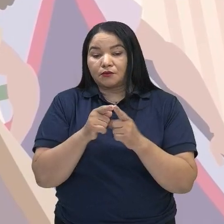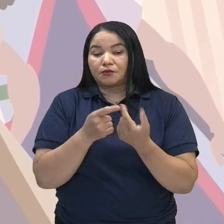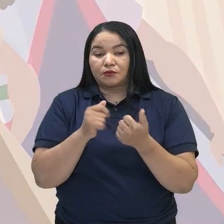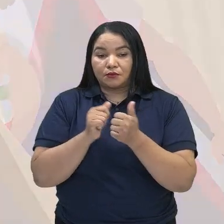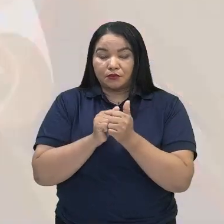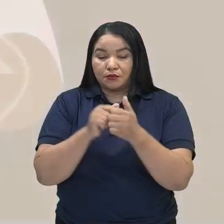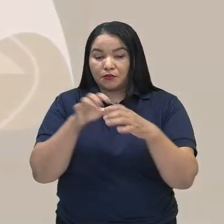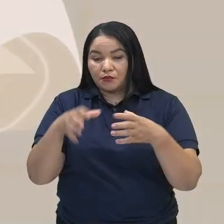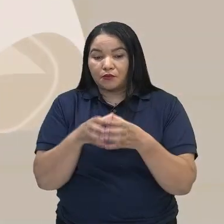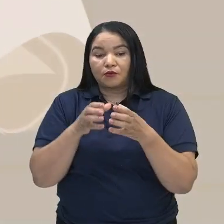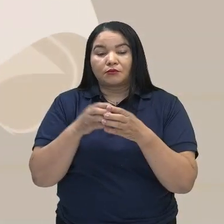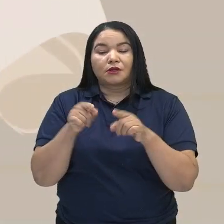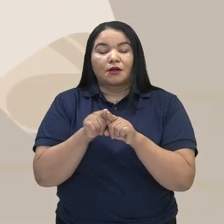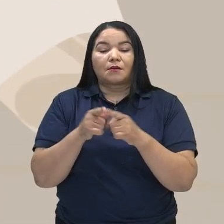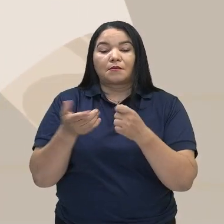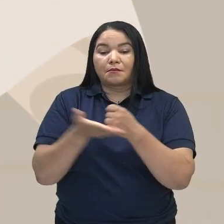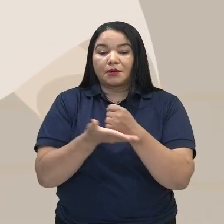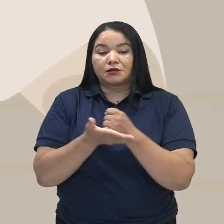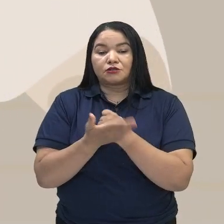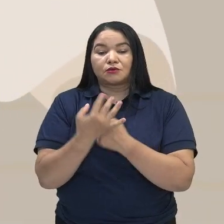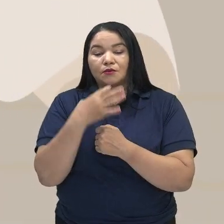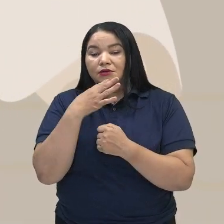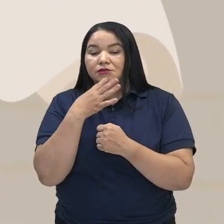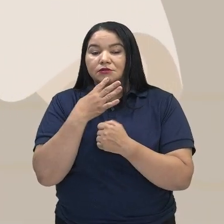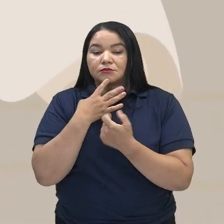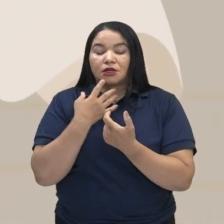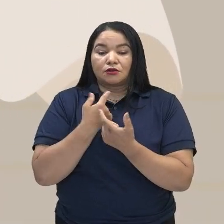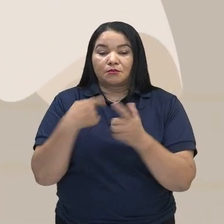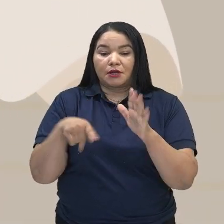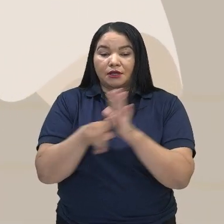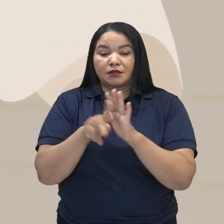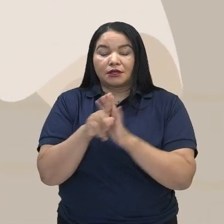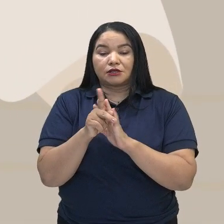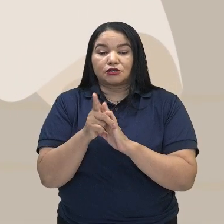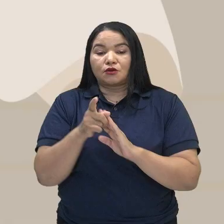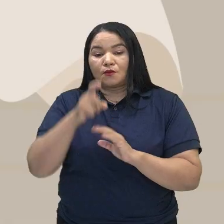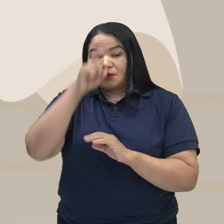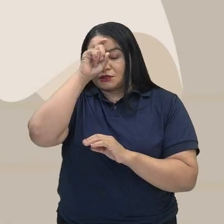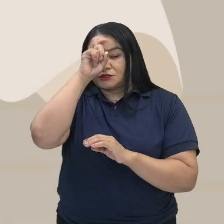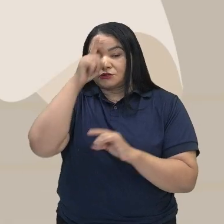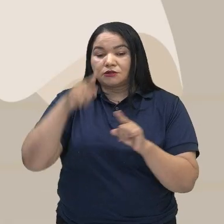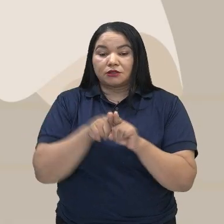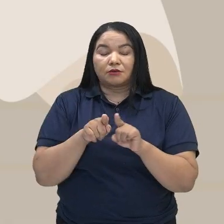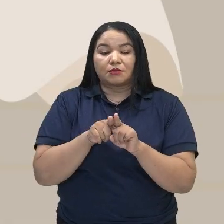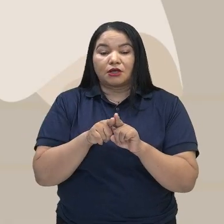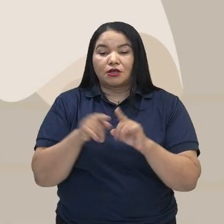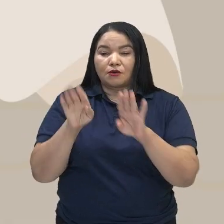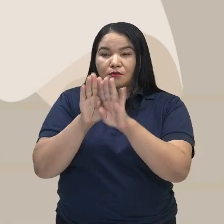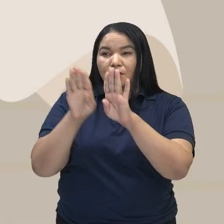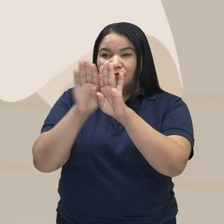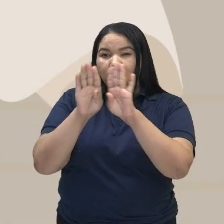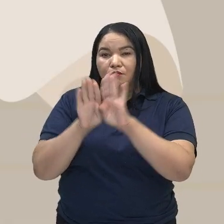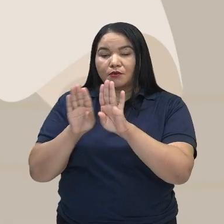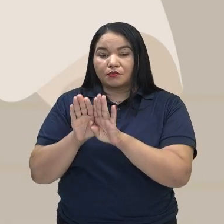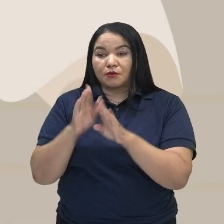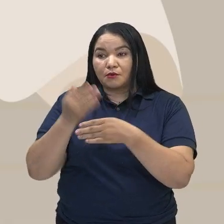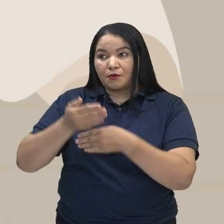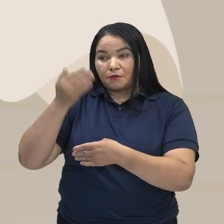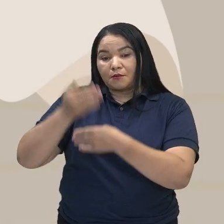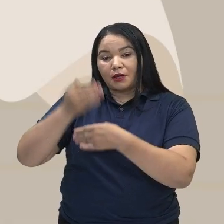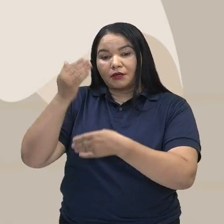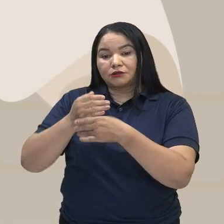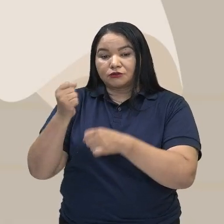se baseado nos conhecimentos geométricos dos egípcios e em mosaicos que eram vistos com frequência em paredes